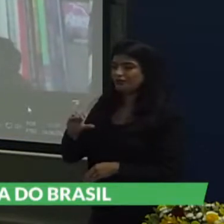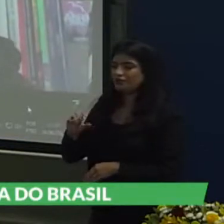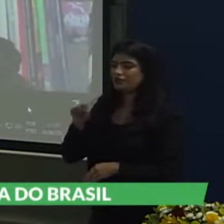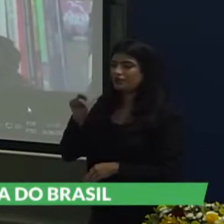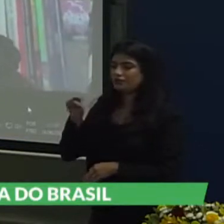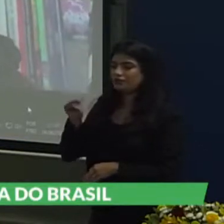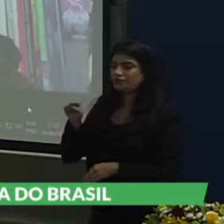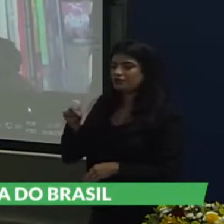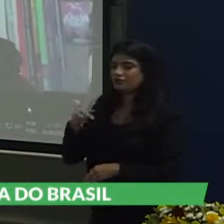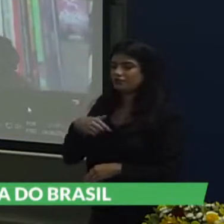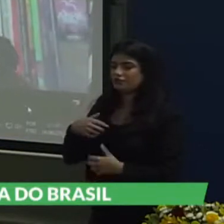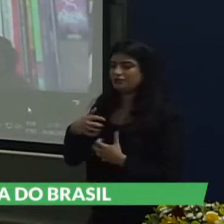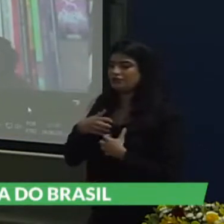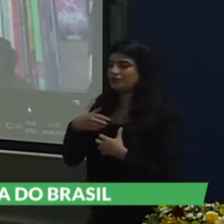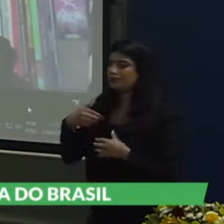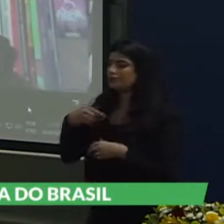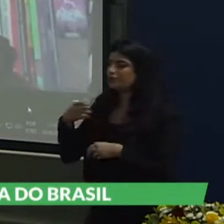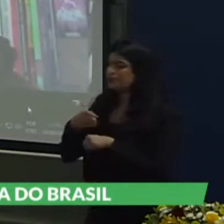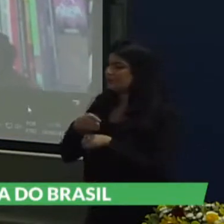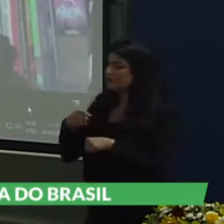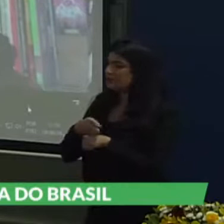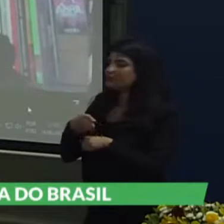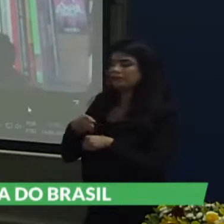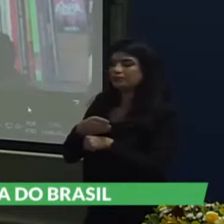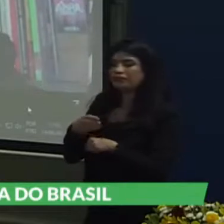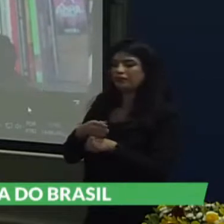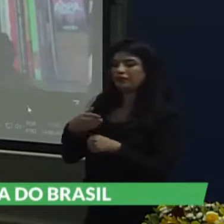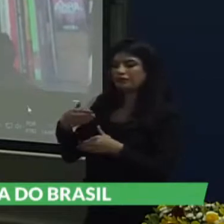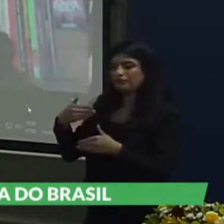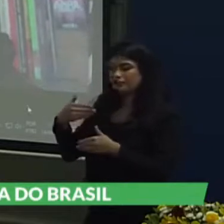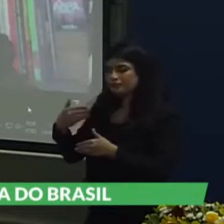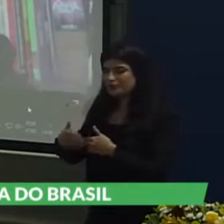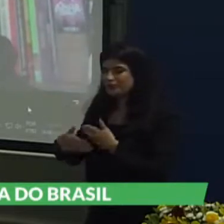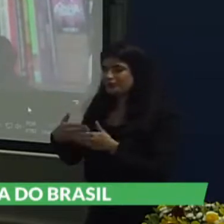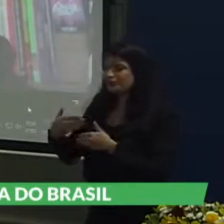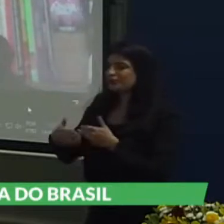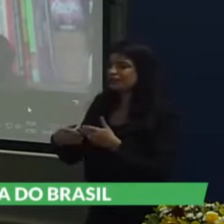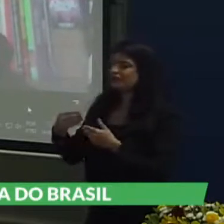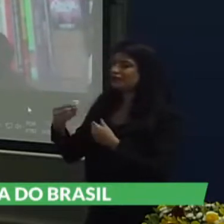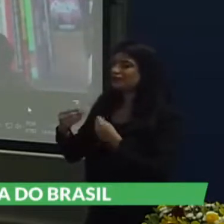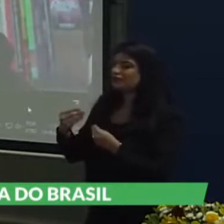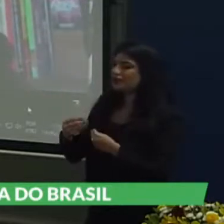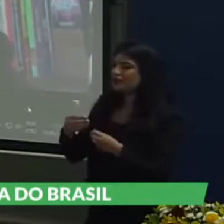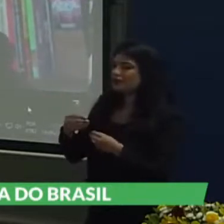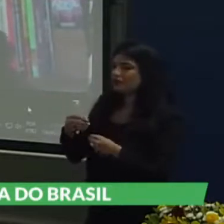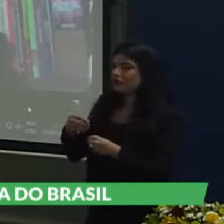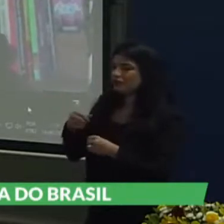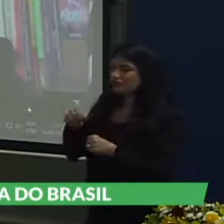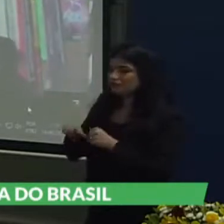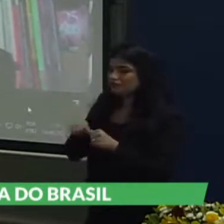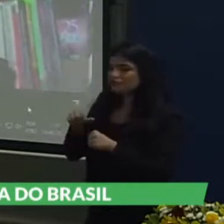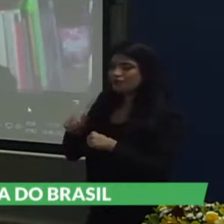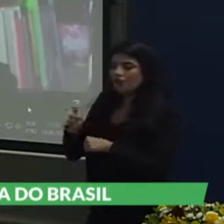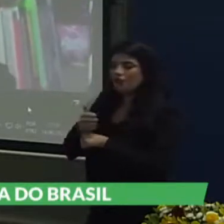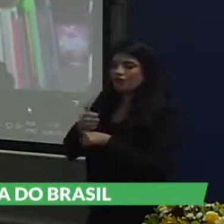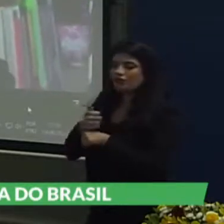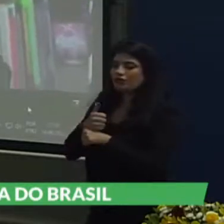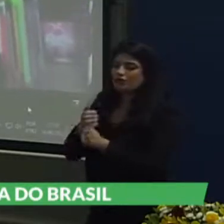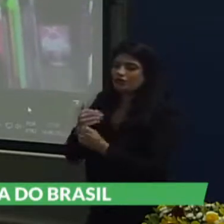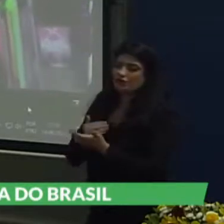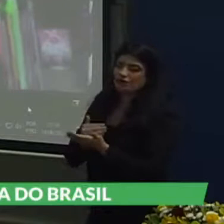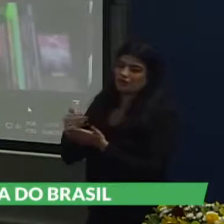E com isso participei dos processos de construção desta profissão desde o